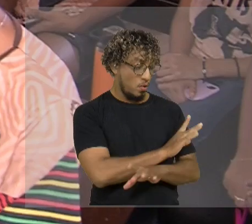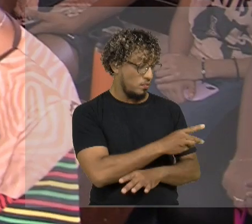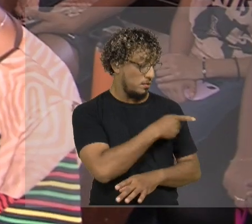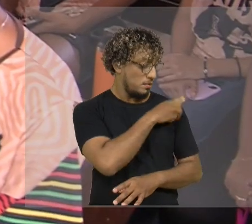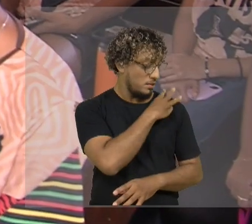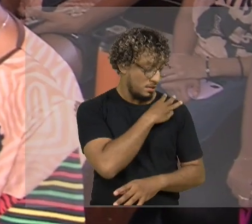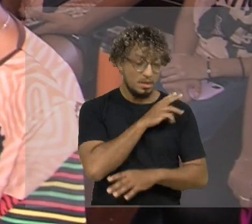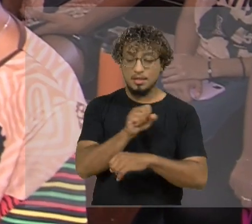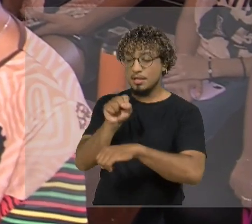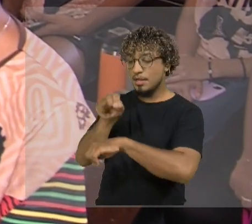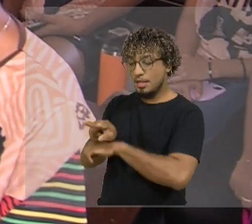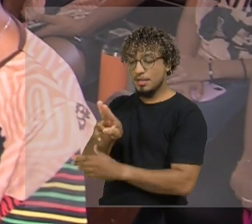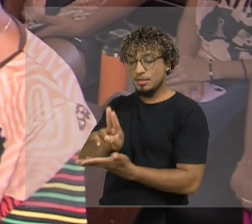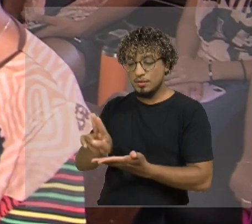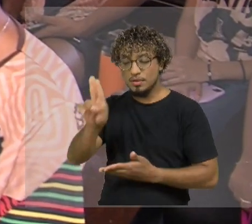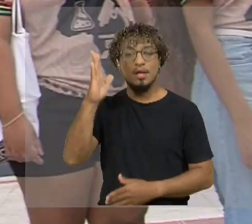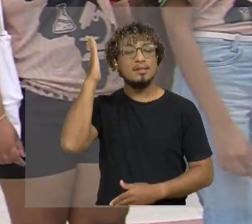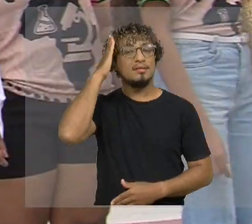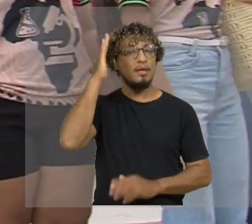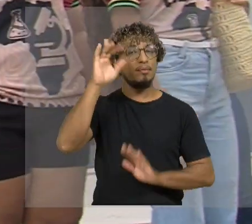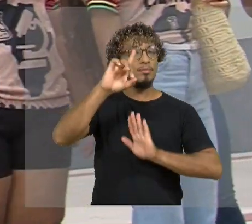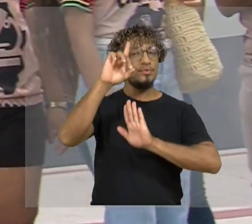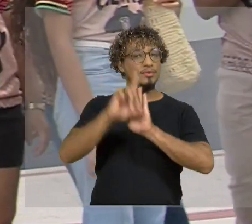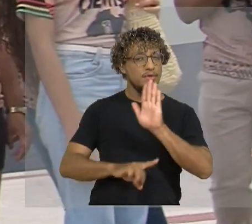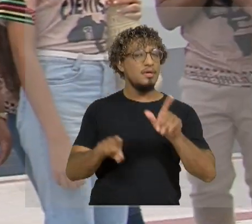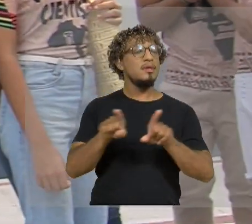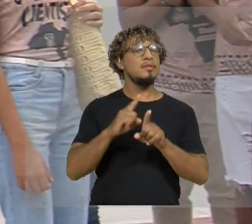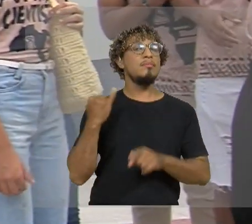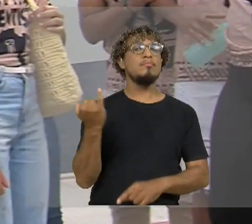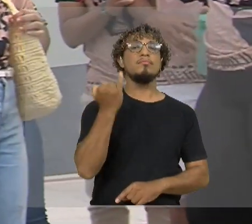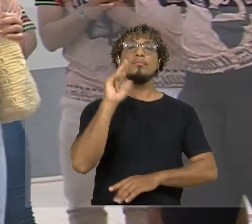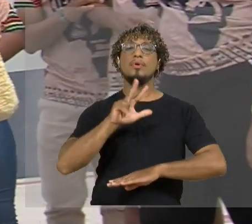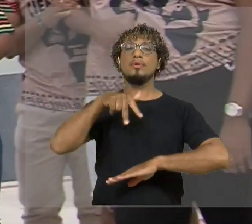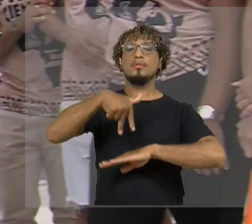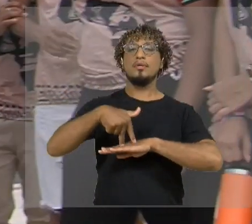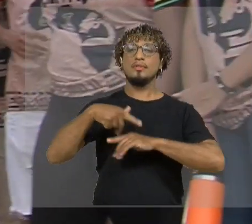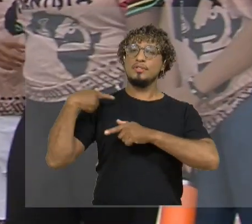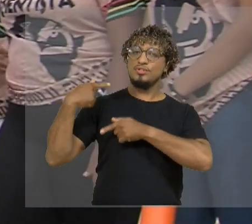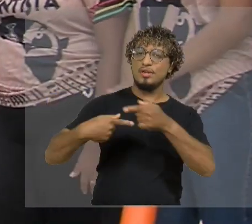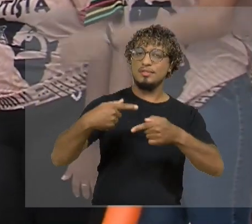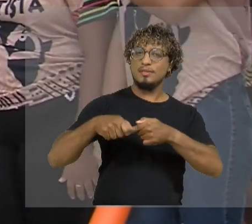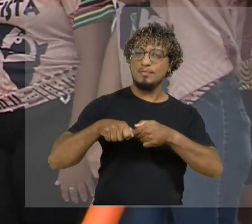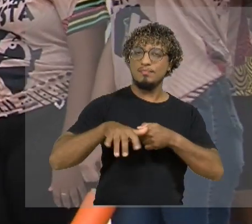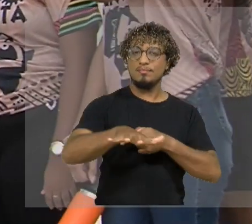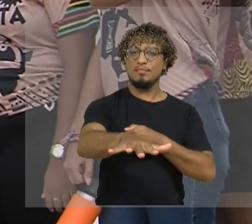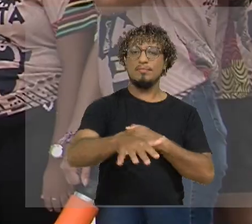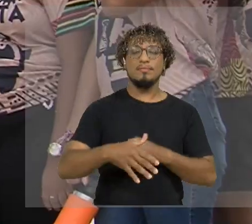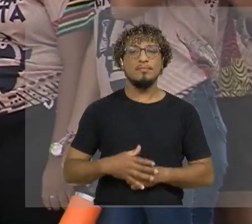universidade sabendo de seus direitos e de sua importância para outras gerações.